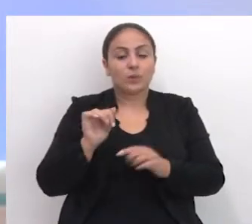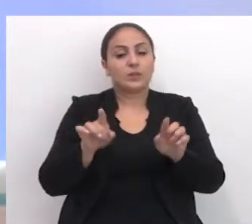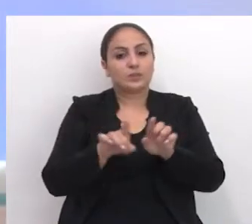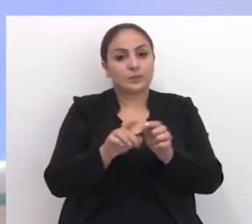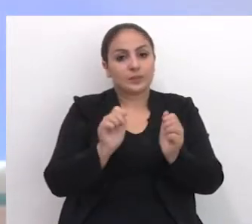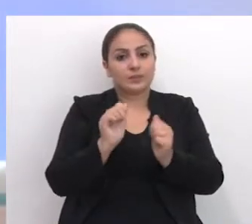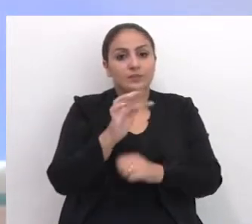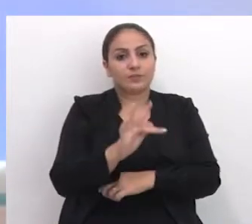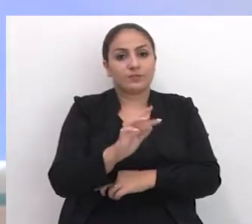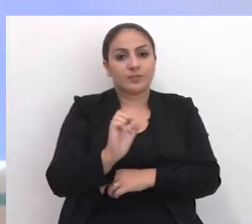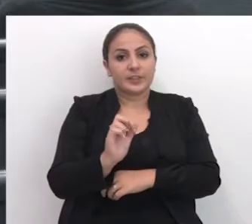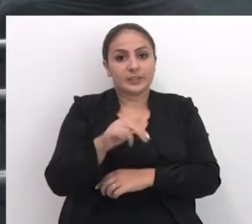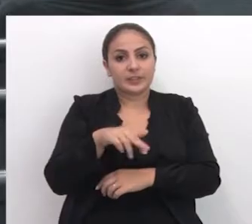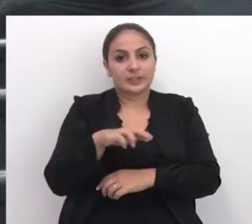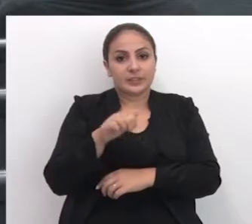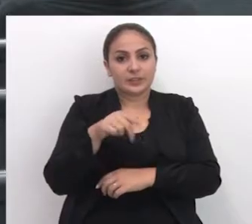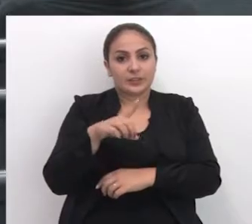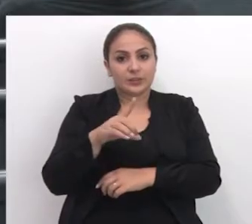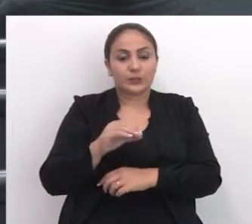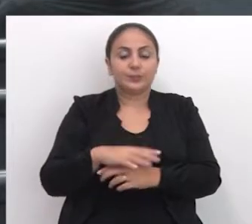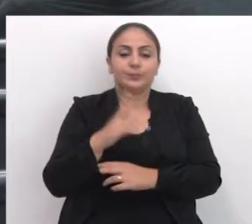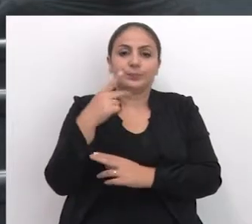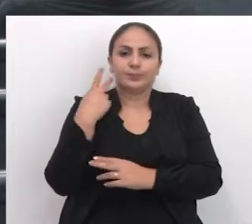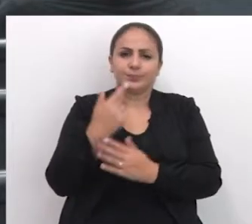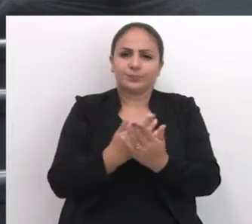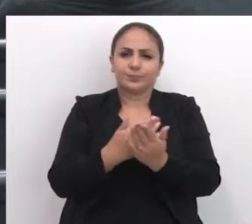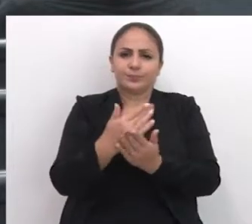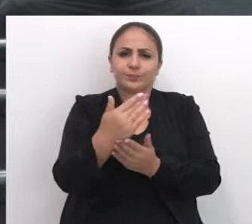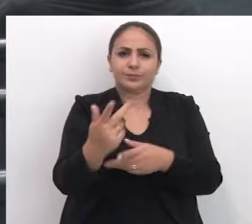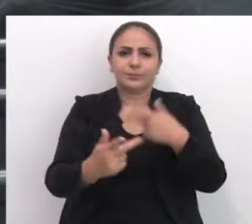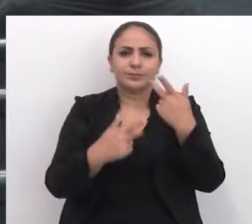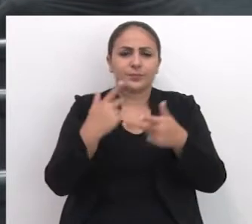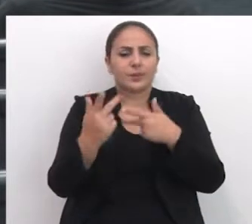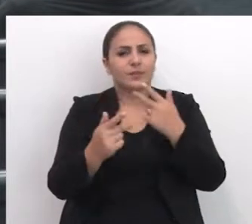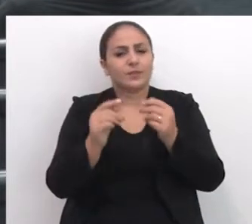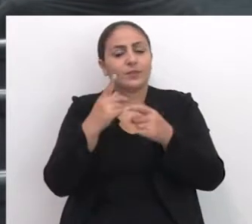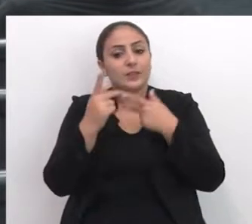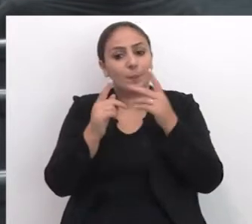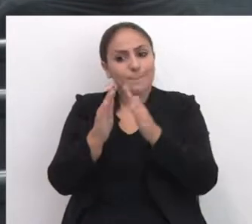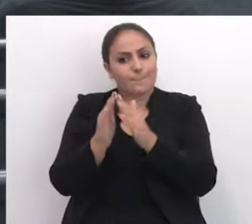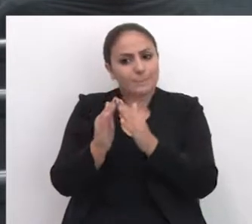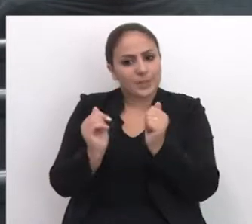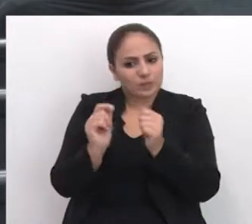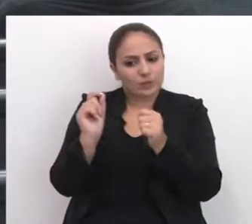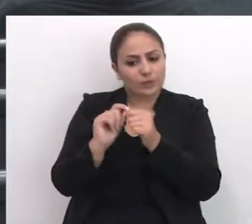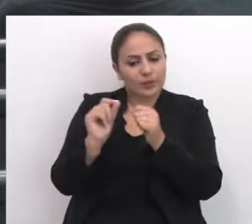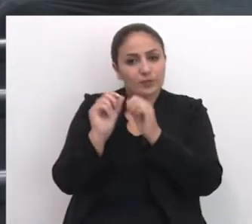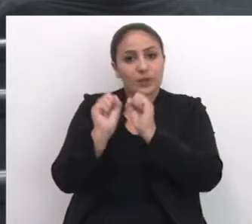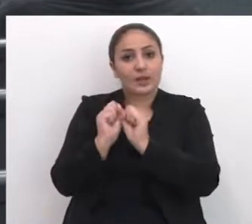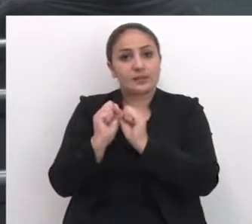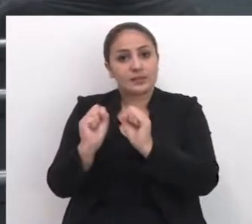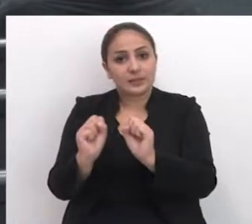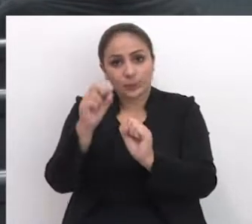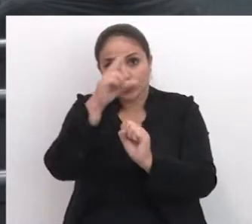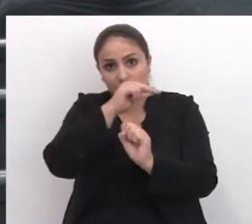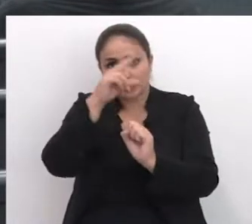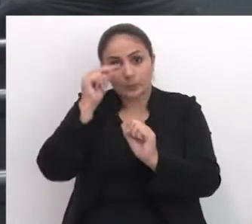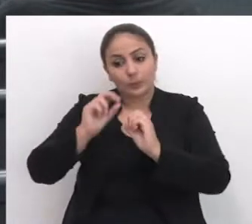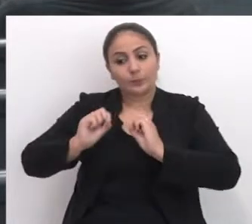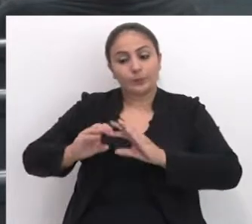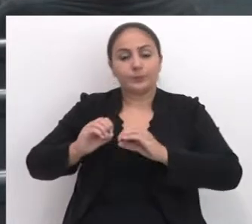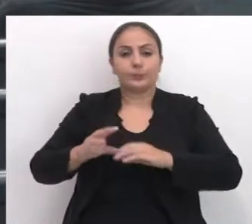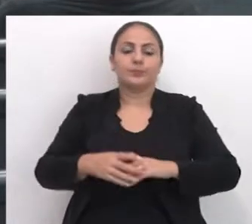e Fernando Lopes. O vereador iniciou o discurso falando sobre um pedido feito à Secretaria Municipal